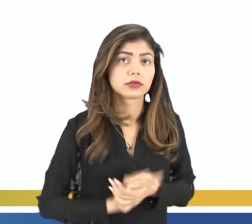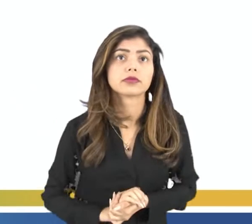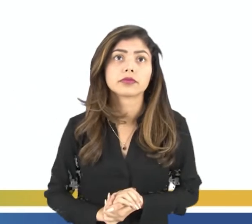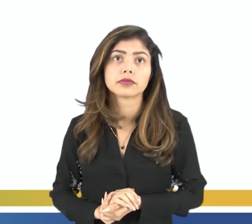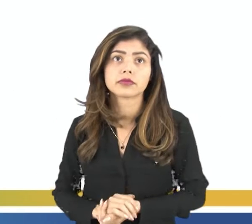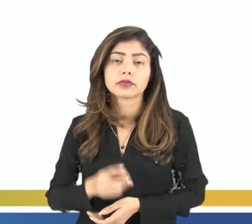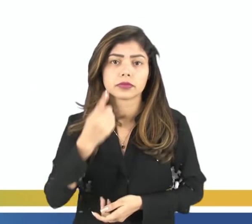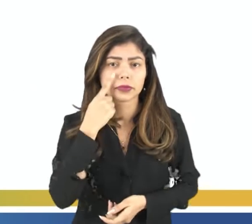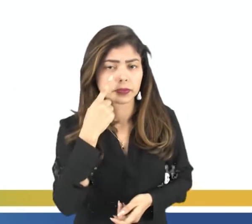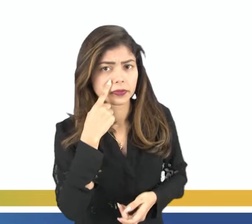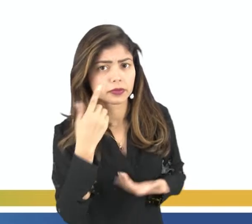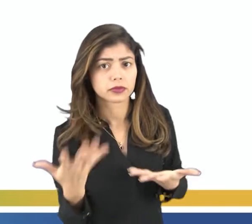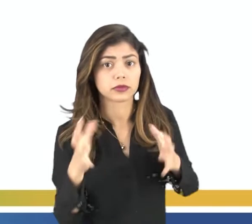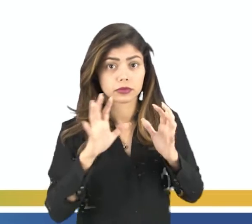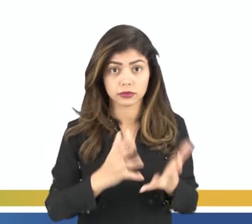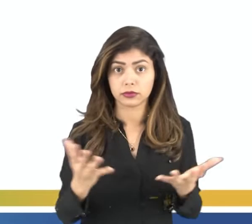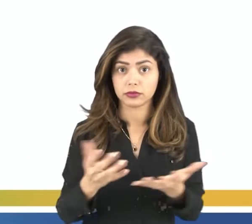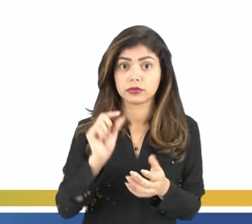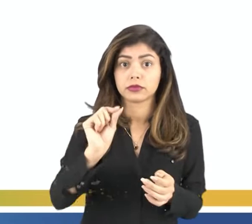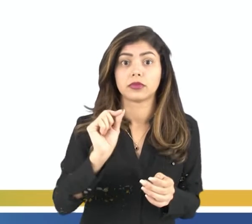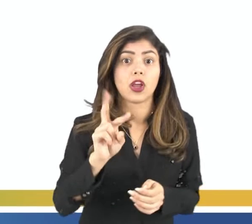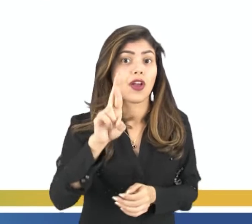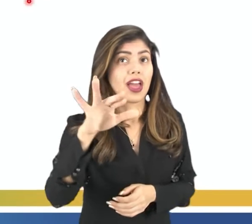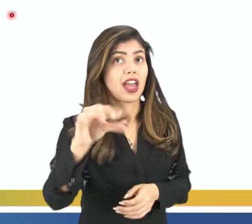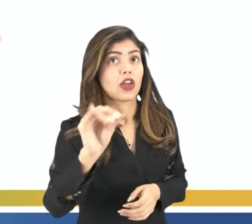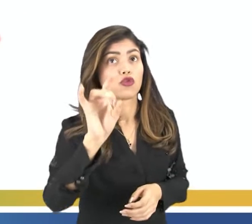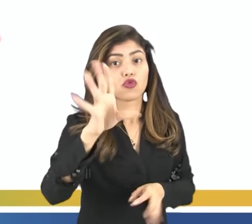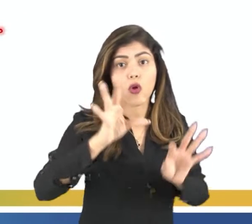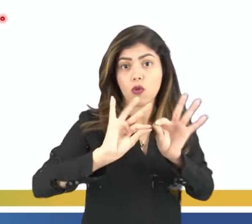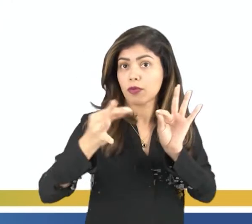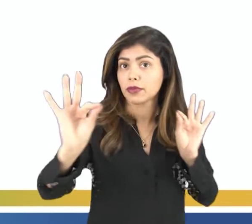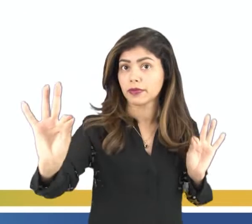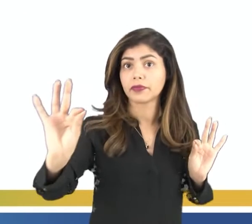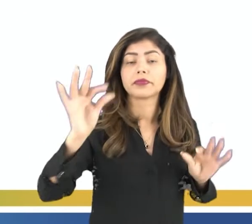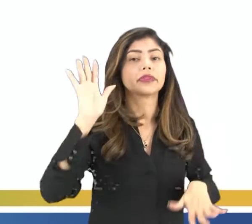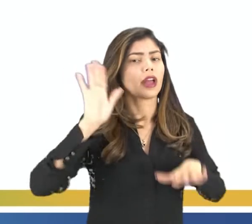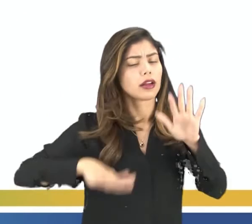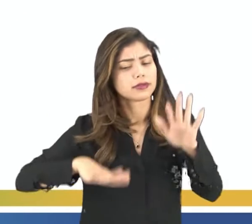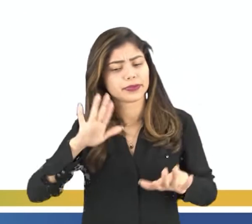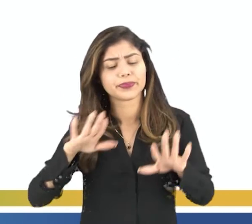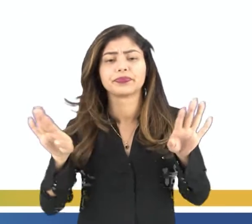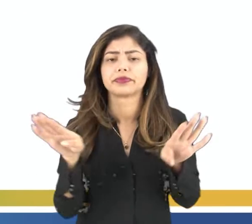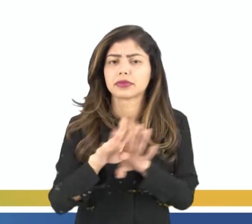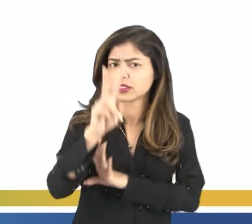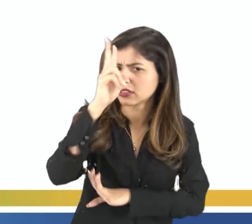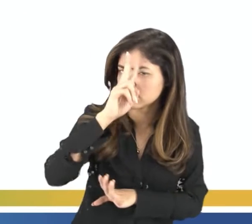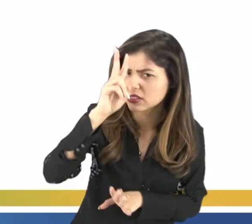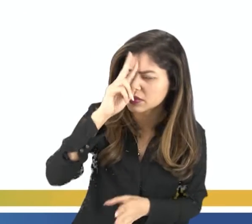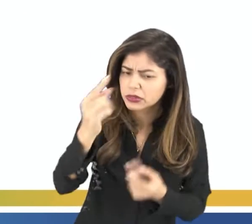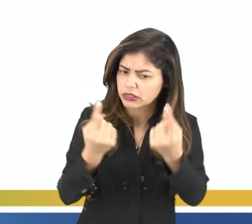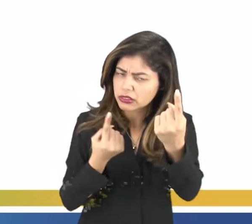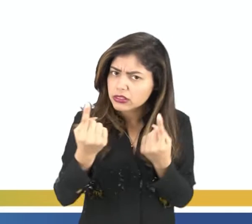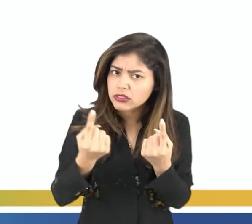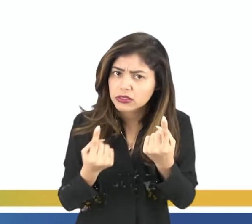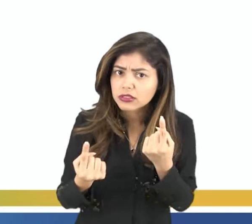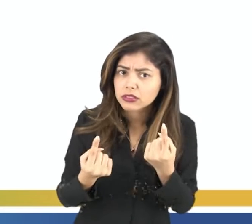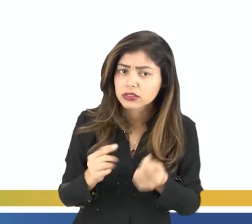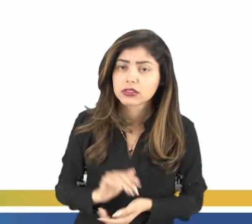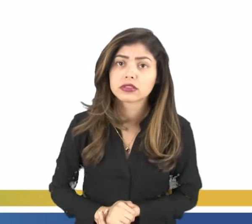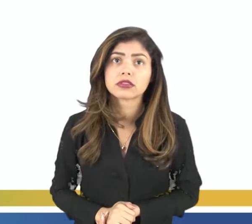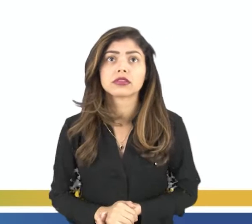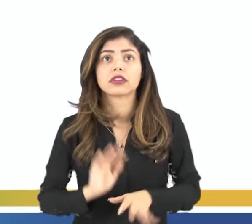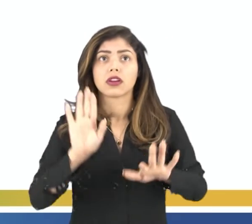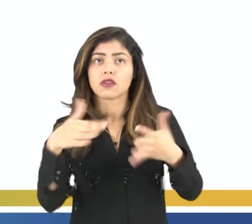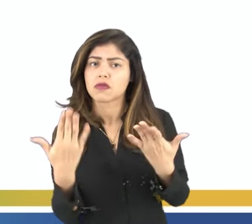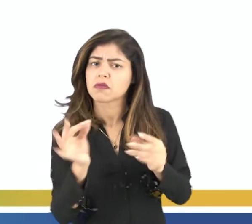metros de comprimento. Veja que agora ele não deu o raio, ele deu o comprimento. E geralmente, você lembra qual a relação do comprimento?